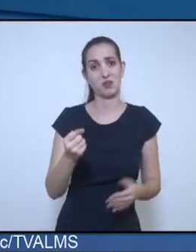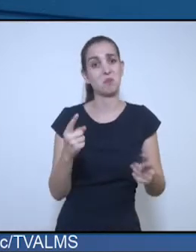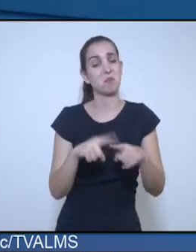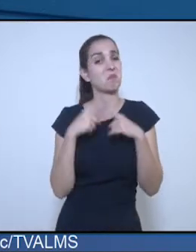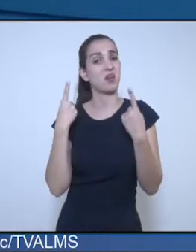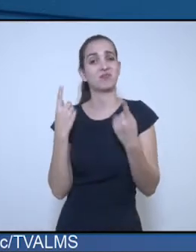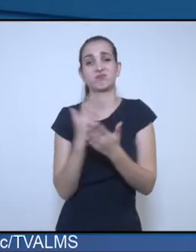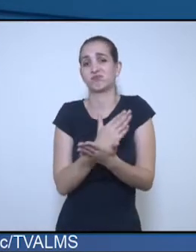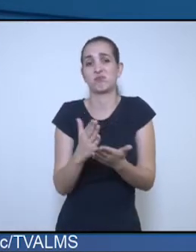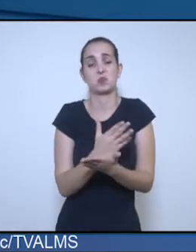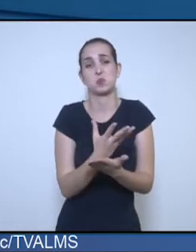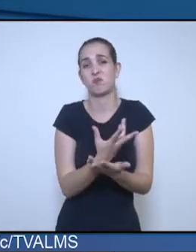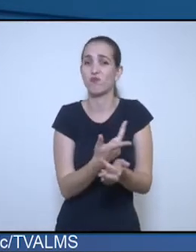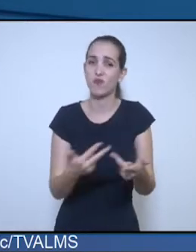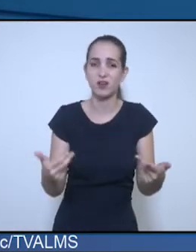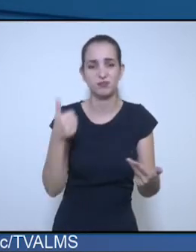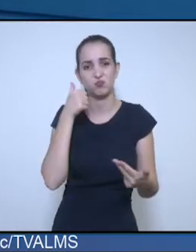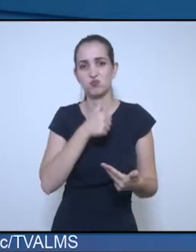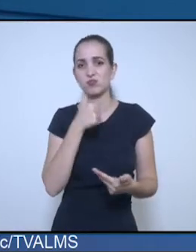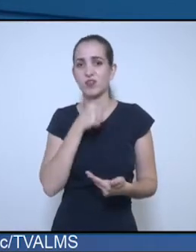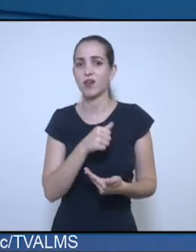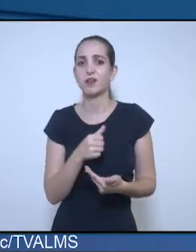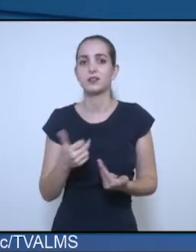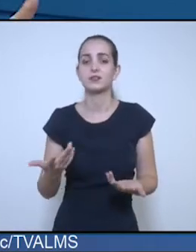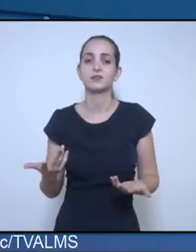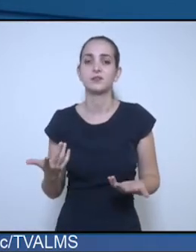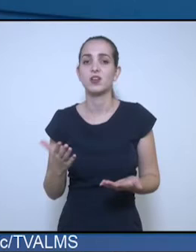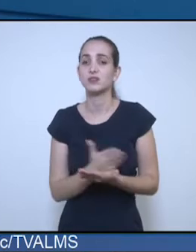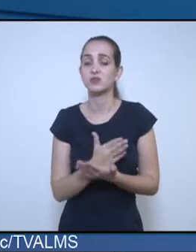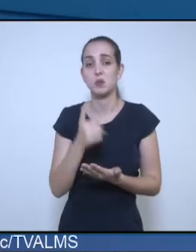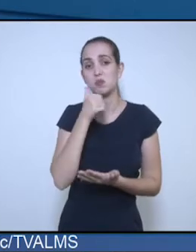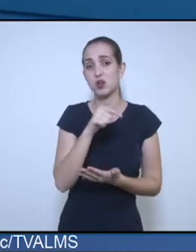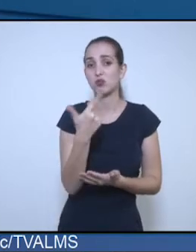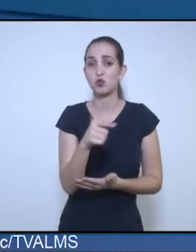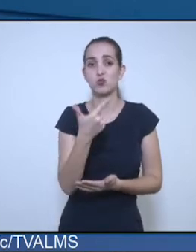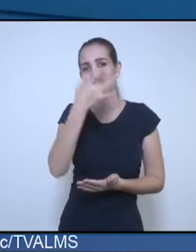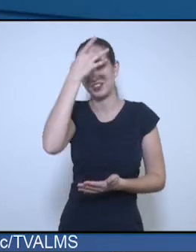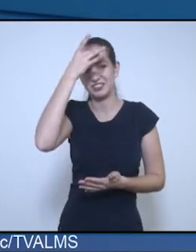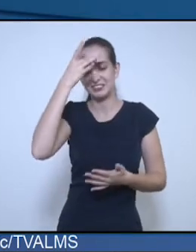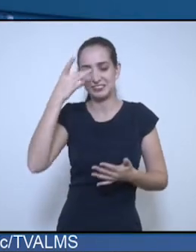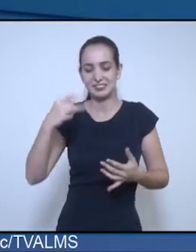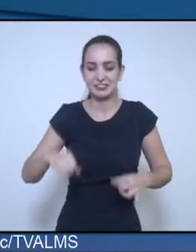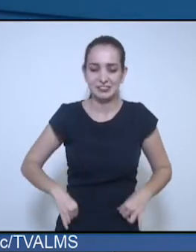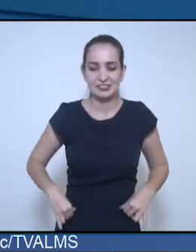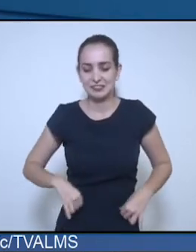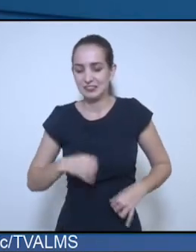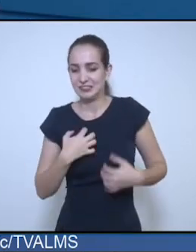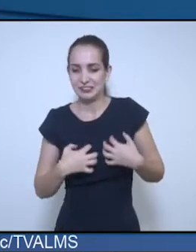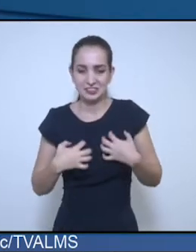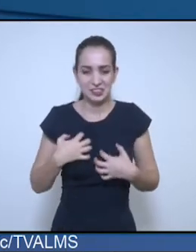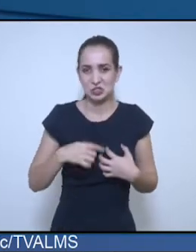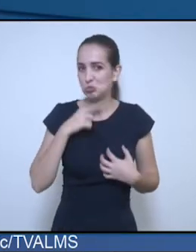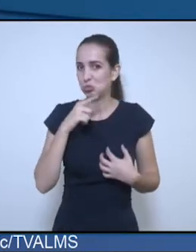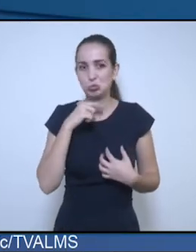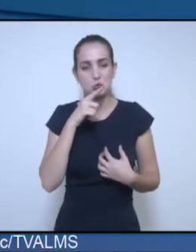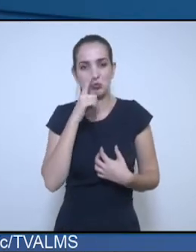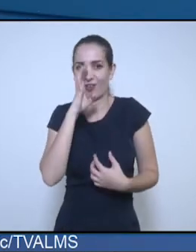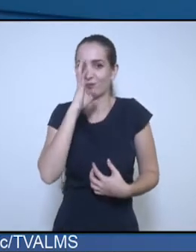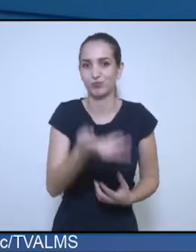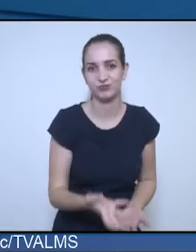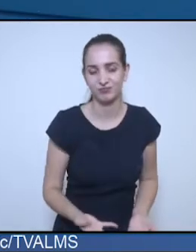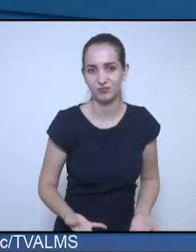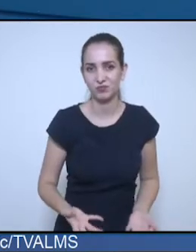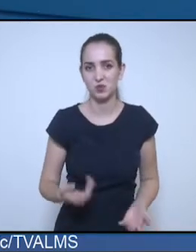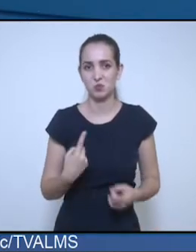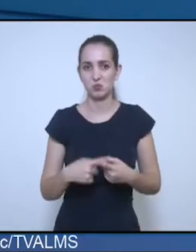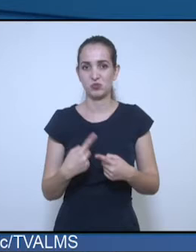muitas mulheres, elas não têm condição de denunciar por medo, por falta de segurança e por